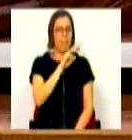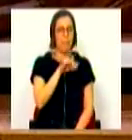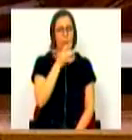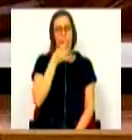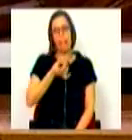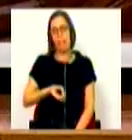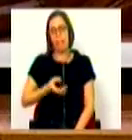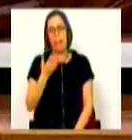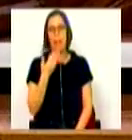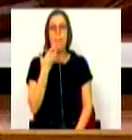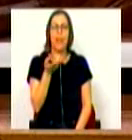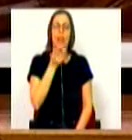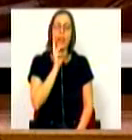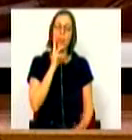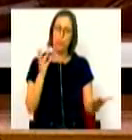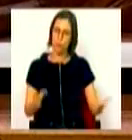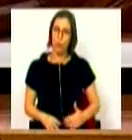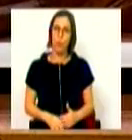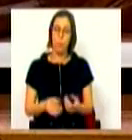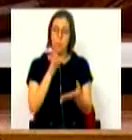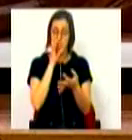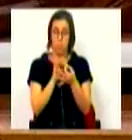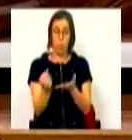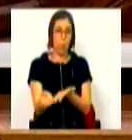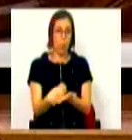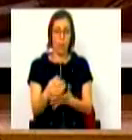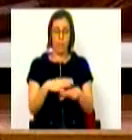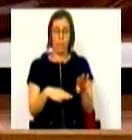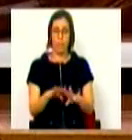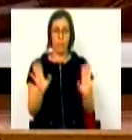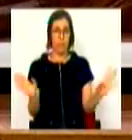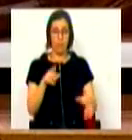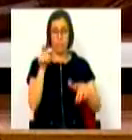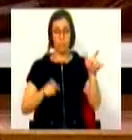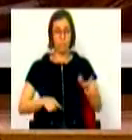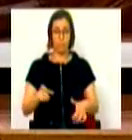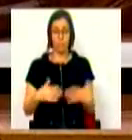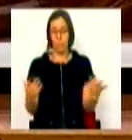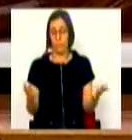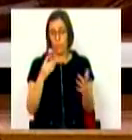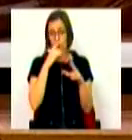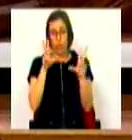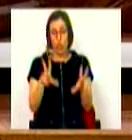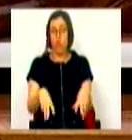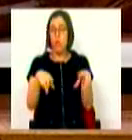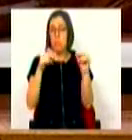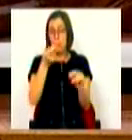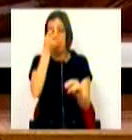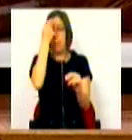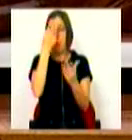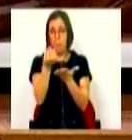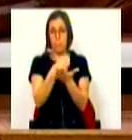piedosamente agora lhes pedem desculpa por pouco ou nada terem feito por elas, ou por quase nunca se terem